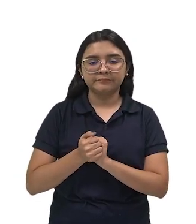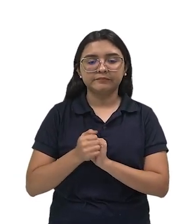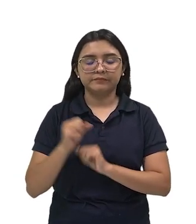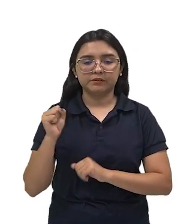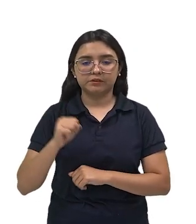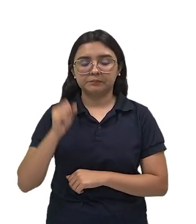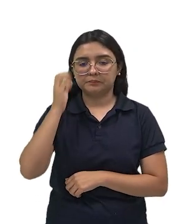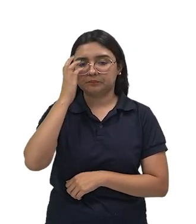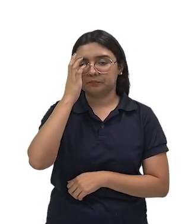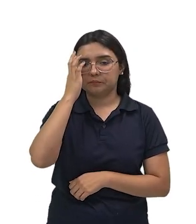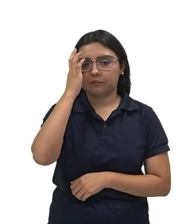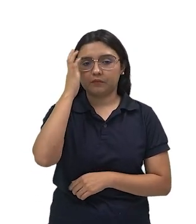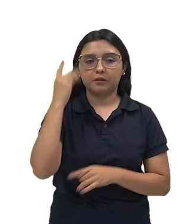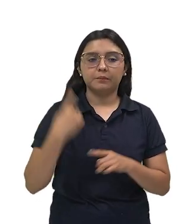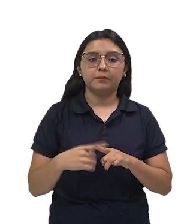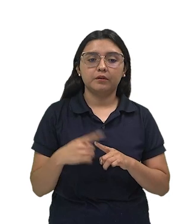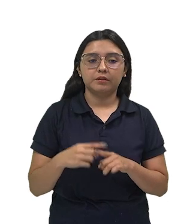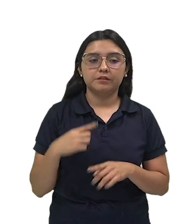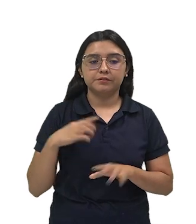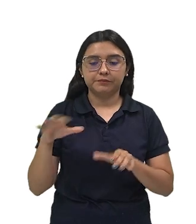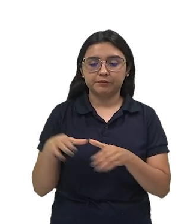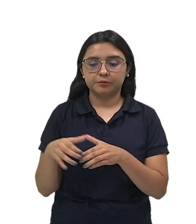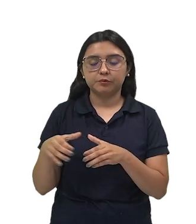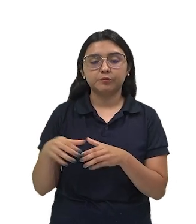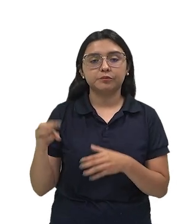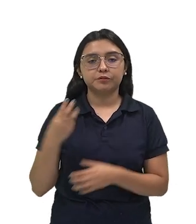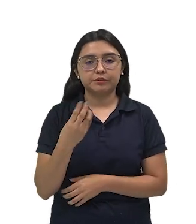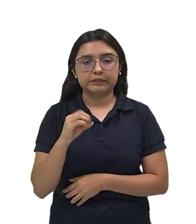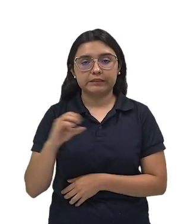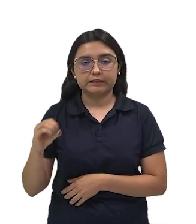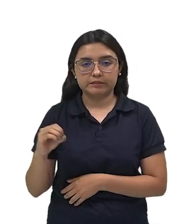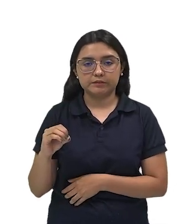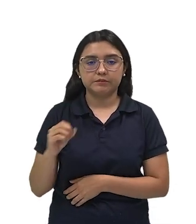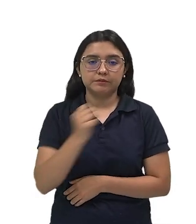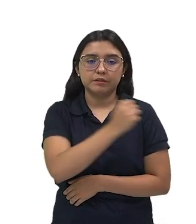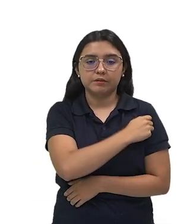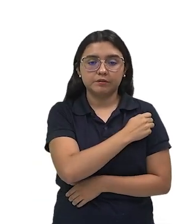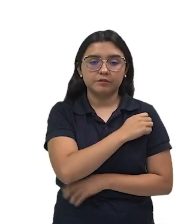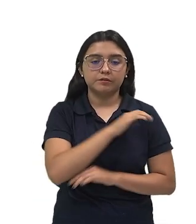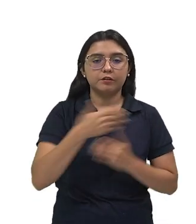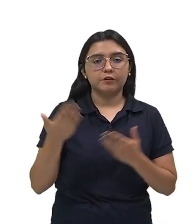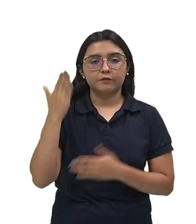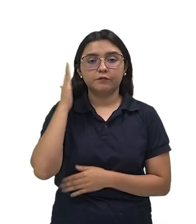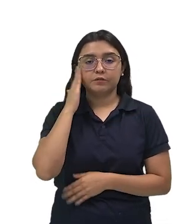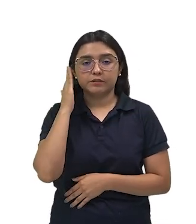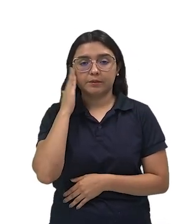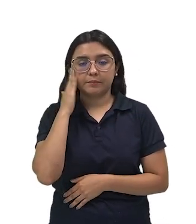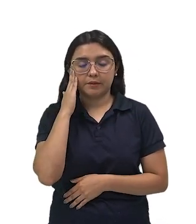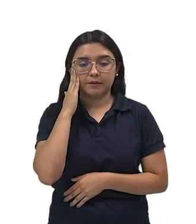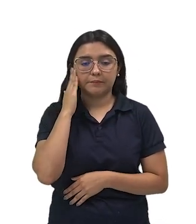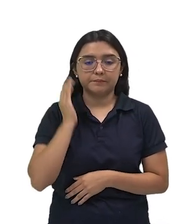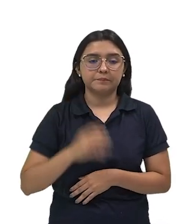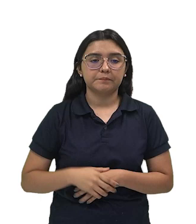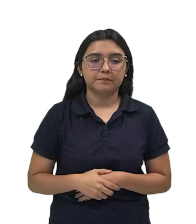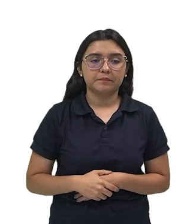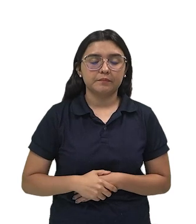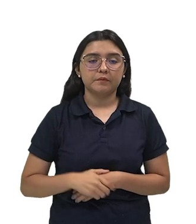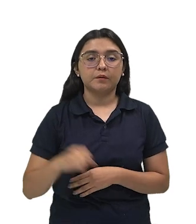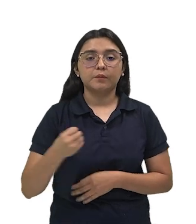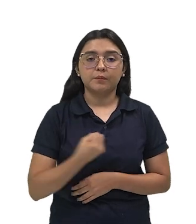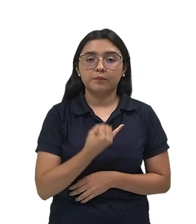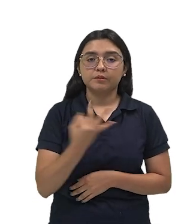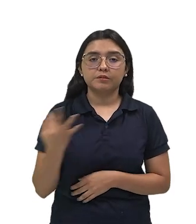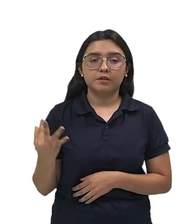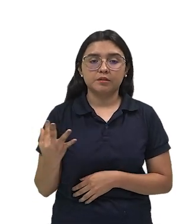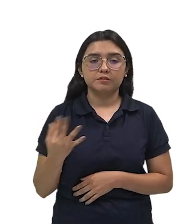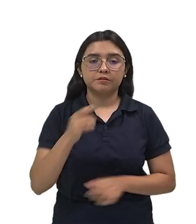certo? Porque aqui desses 300, eu vou ter uma noção do